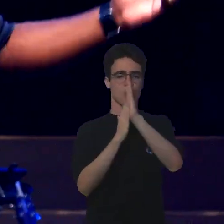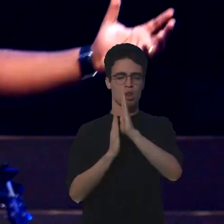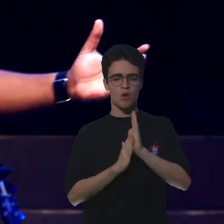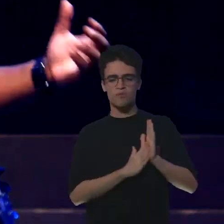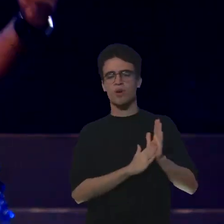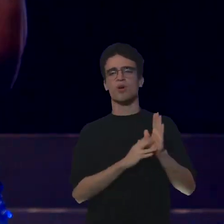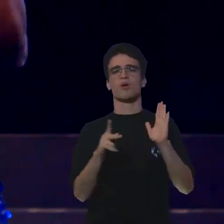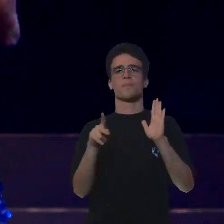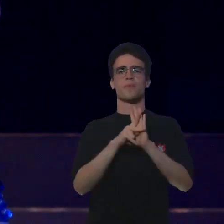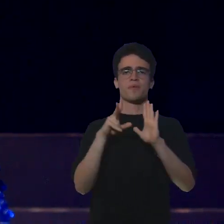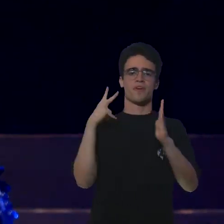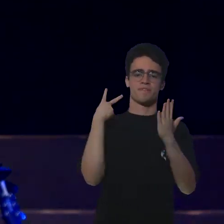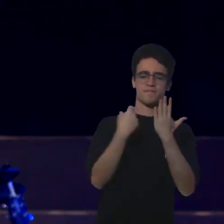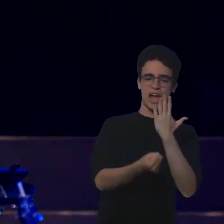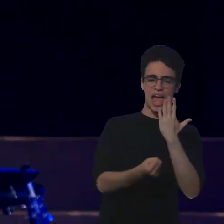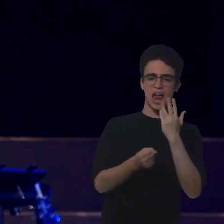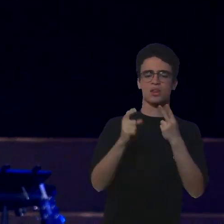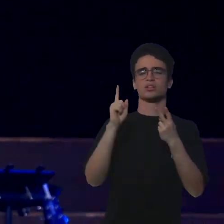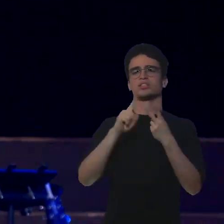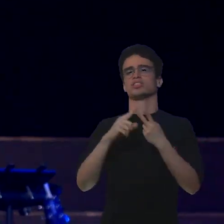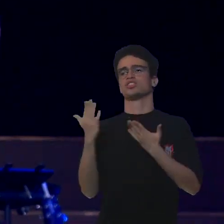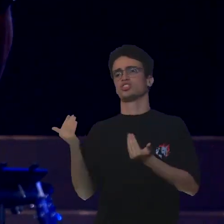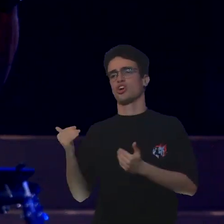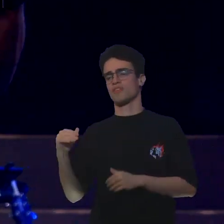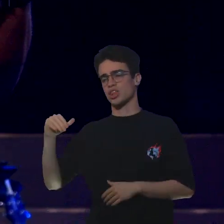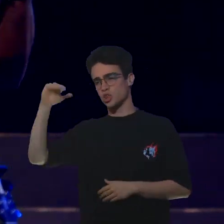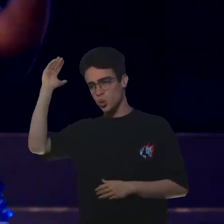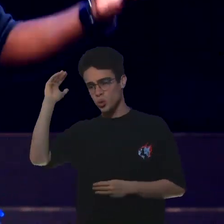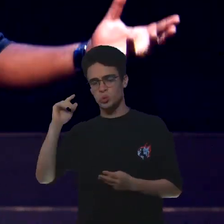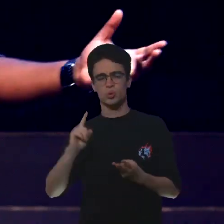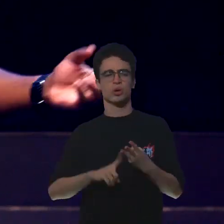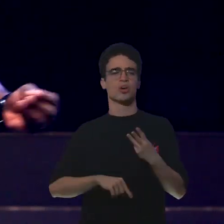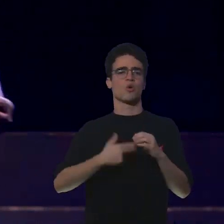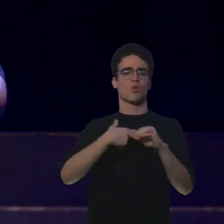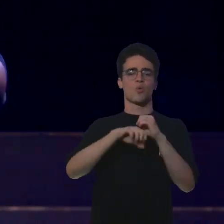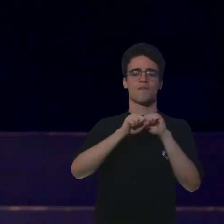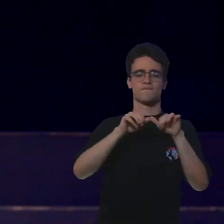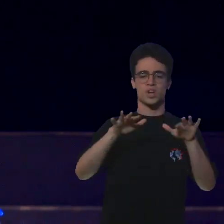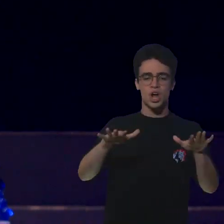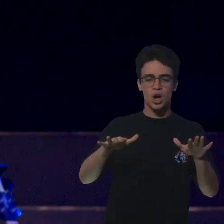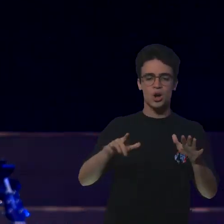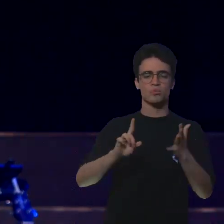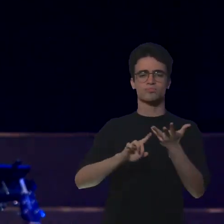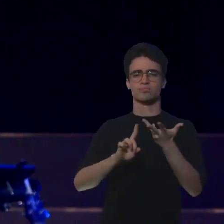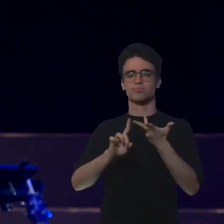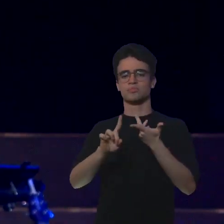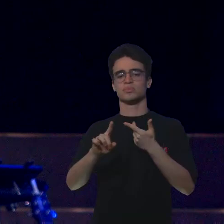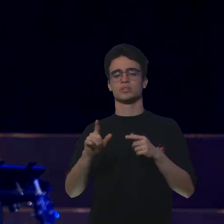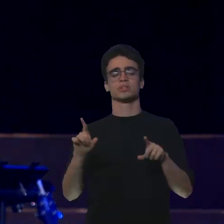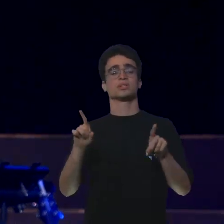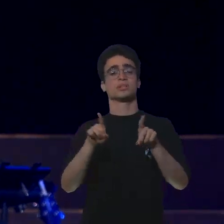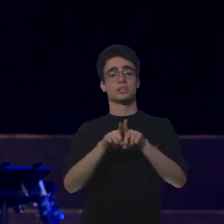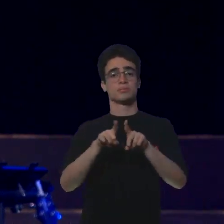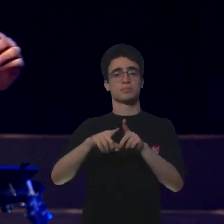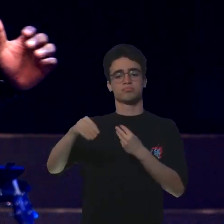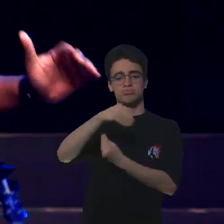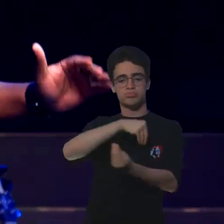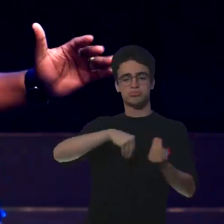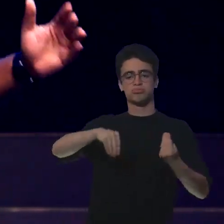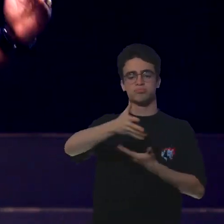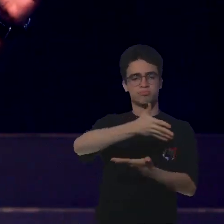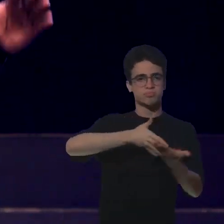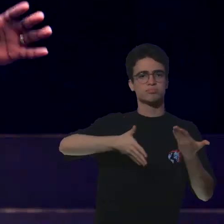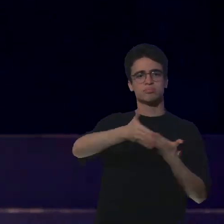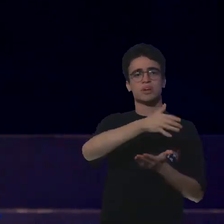Ministério, banda do Velos, banda do JA, do Flow, e assim a gente faz um misto de unidade. E